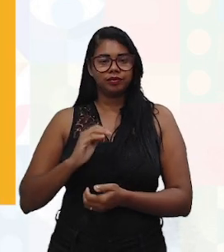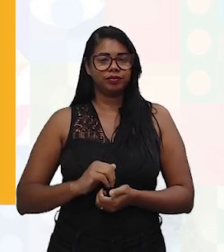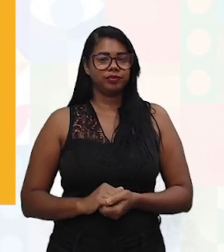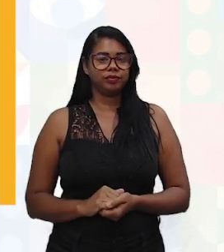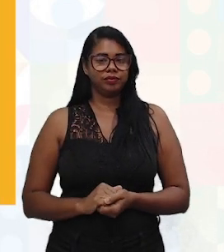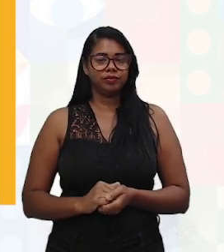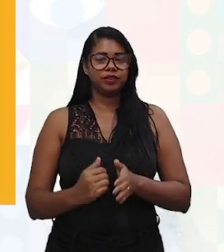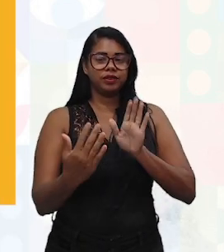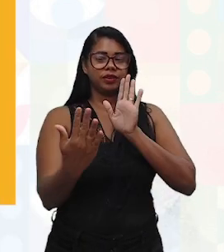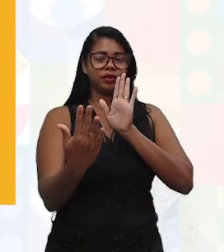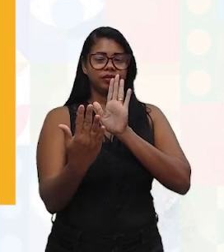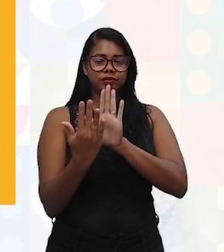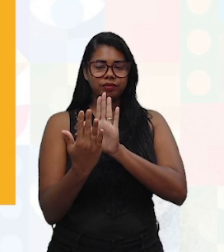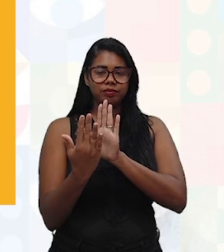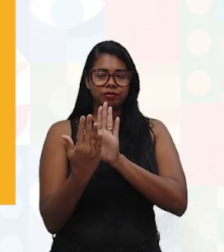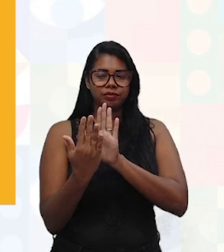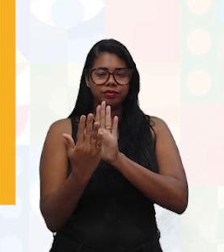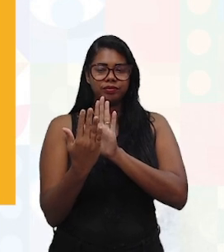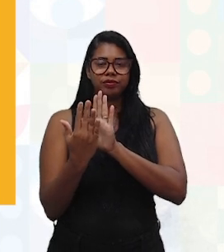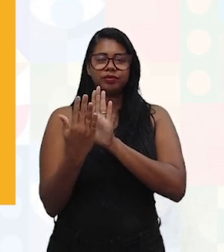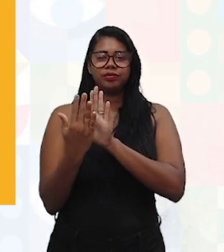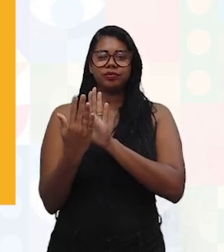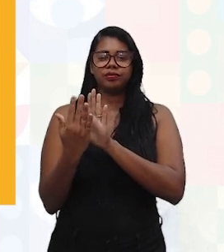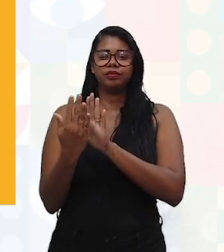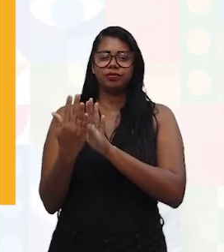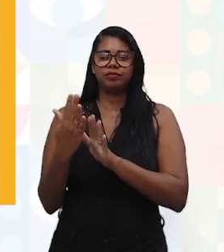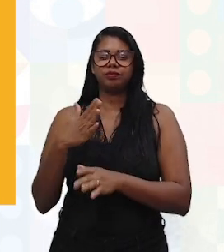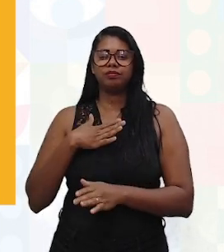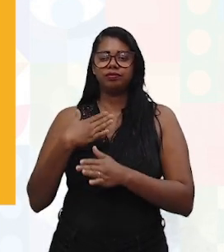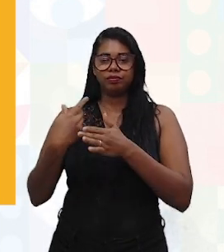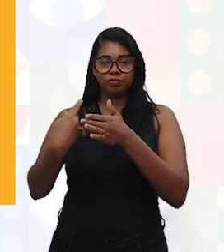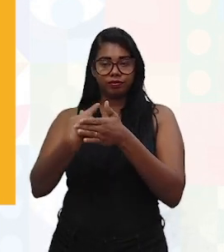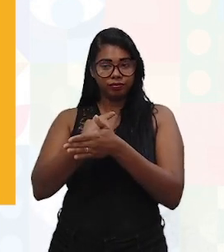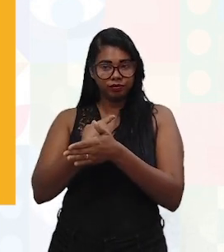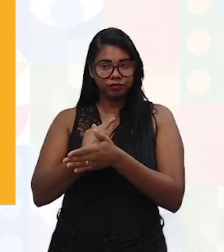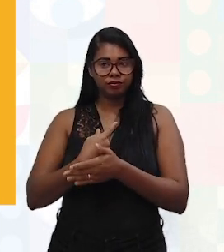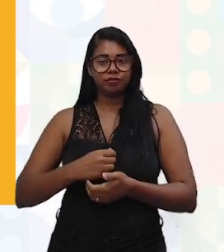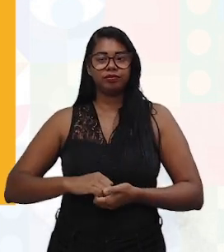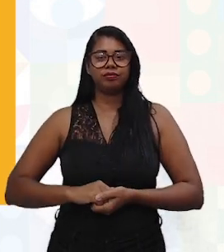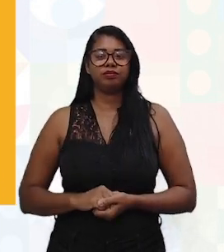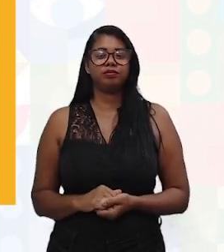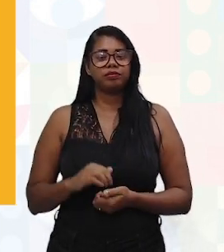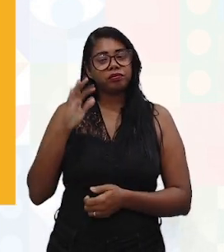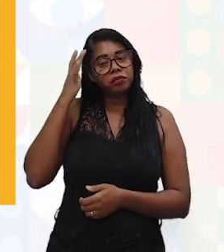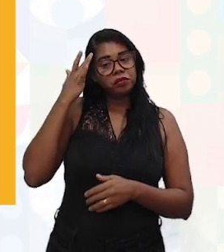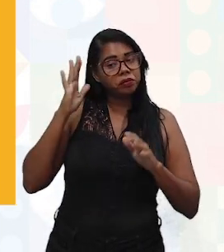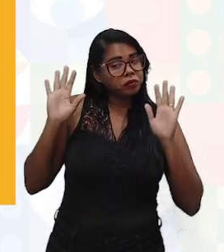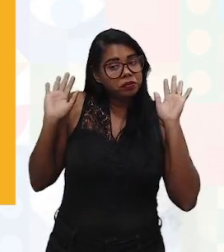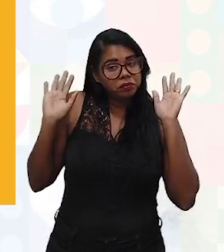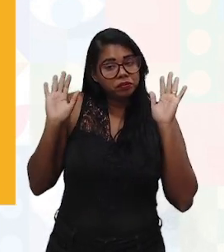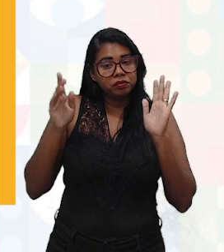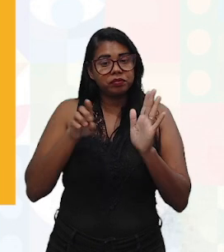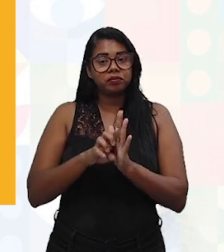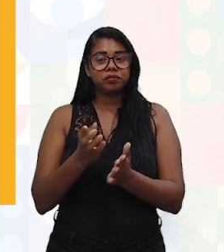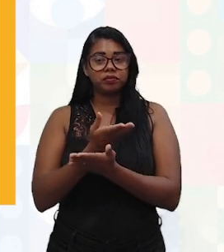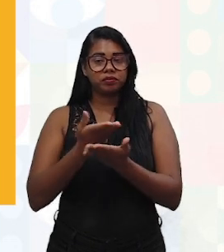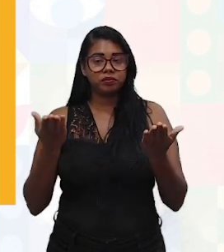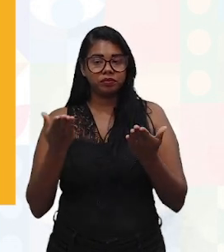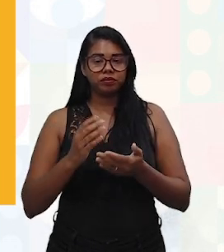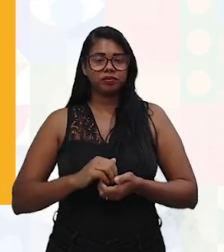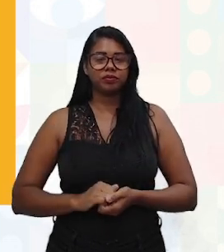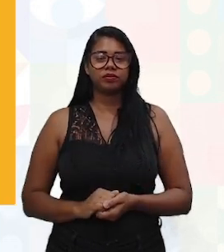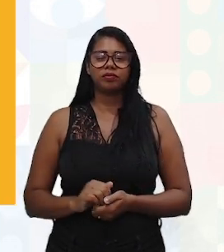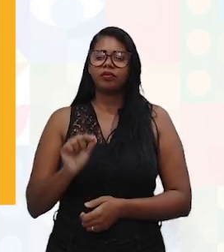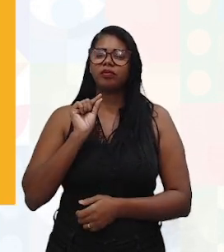ela soa e ela ressoa aqui em mim uma pergunta de milhões. Eu não sei se para você chegou assim, mas